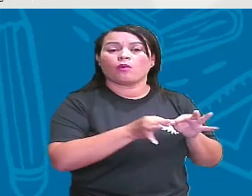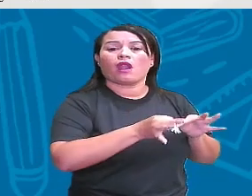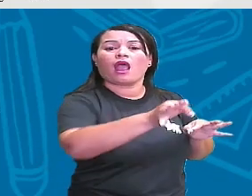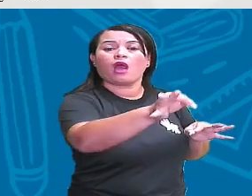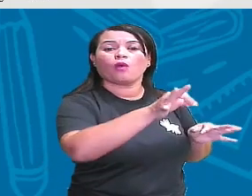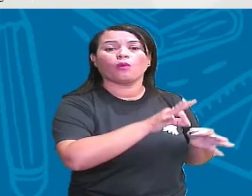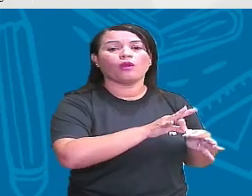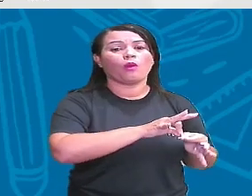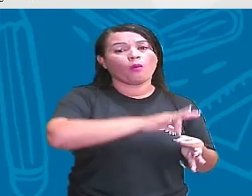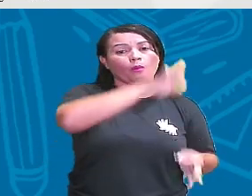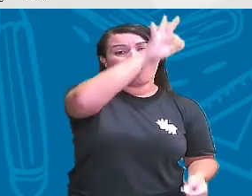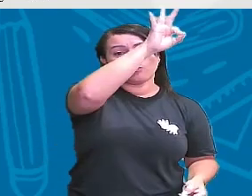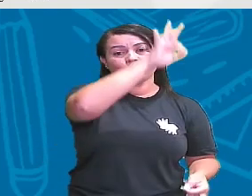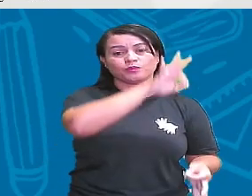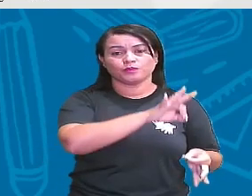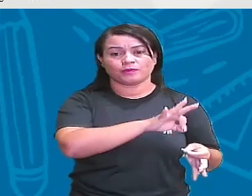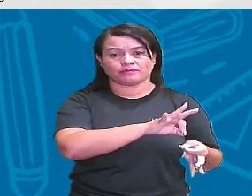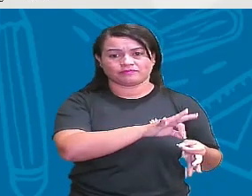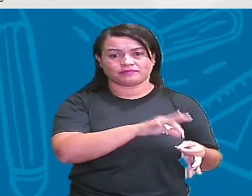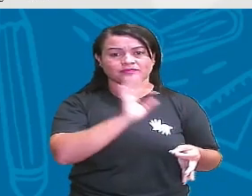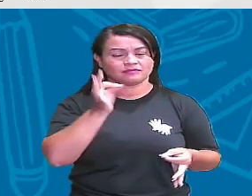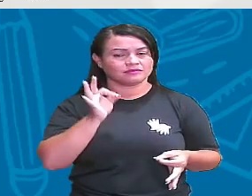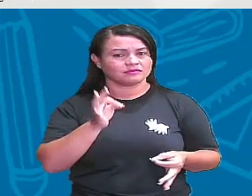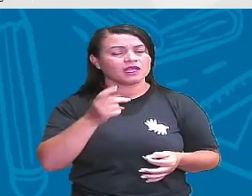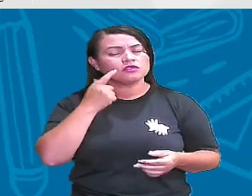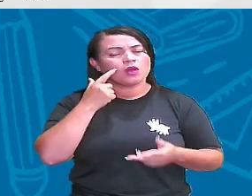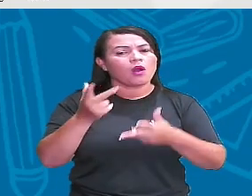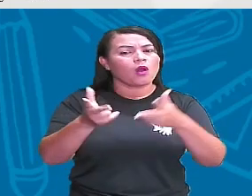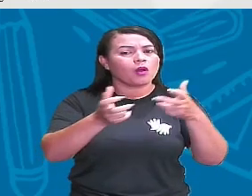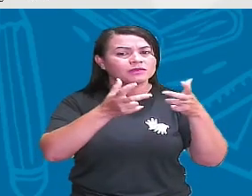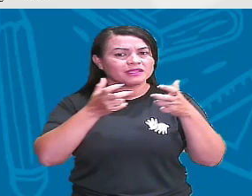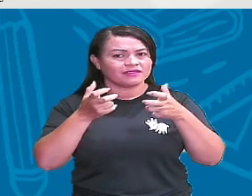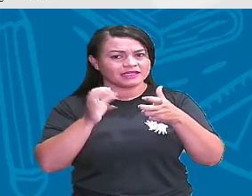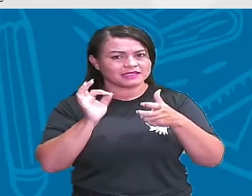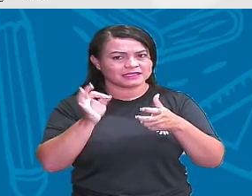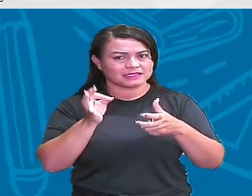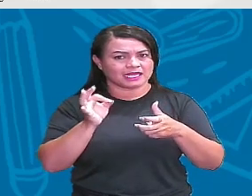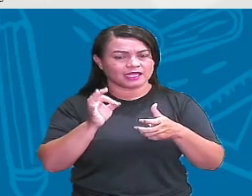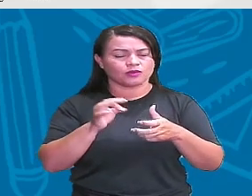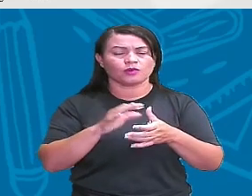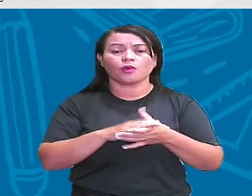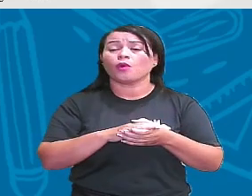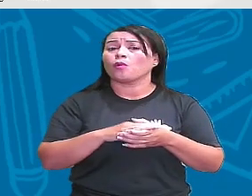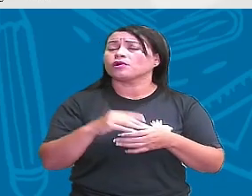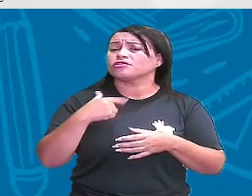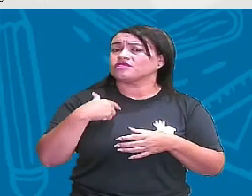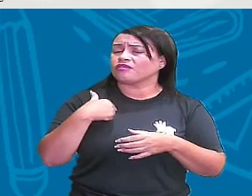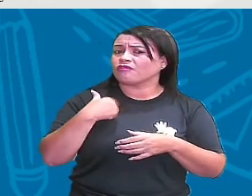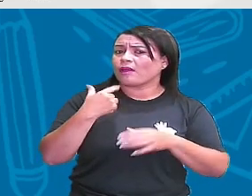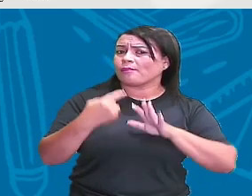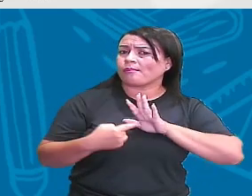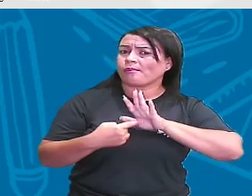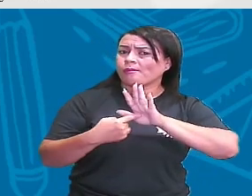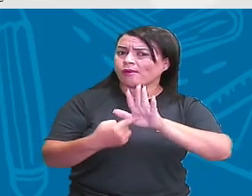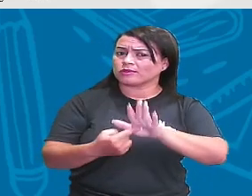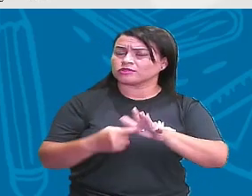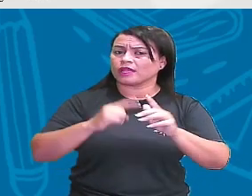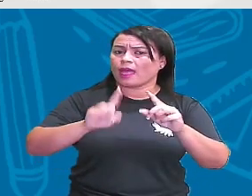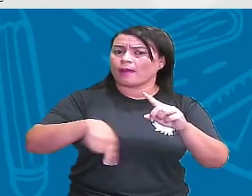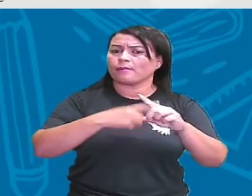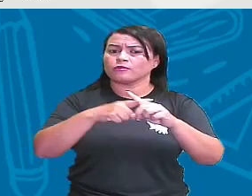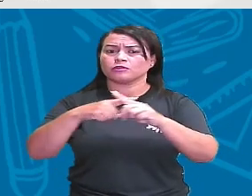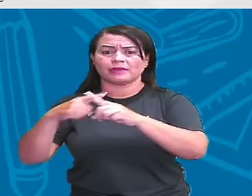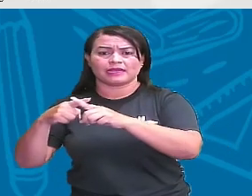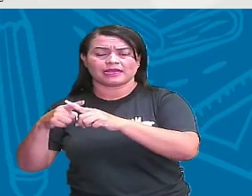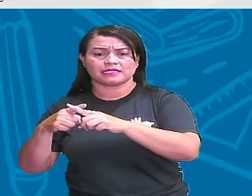largura, ou altura. Aí é só medida de comprimento. Quando eu estiver trabalhando com a multiplicação